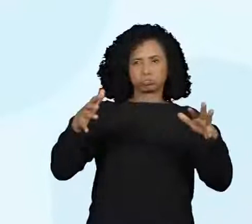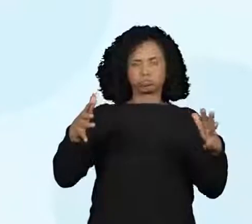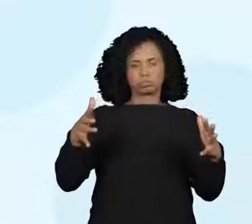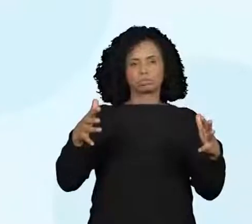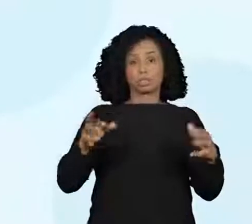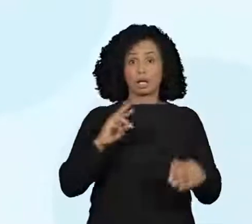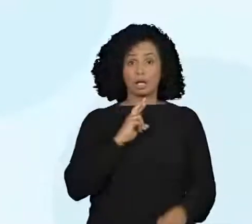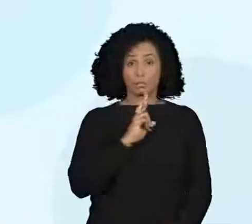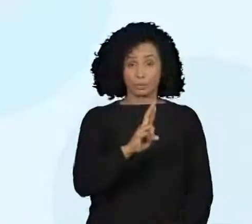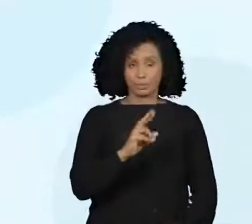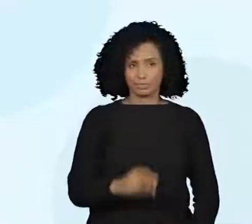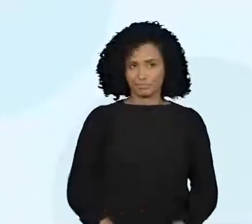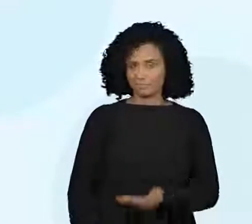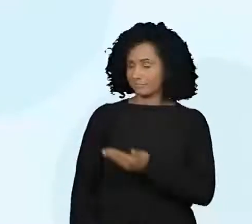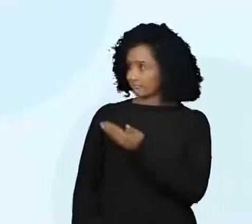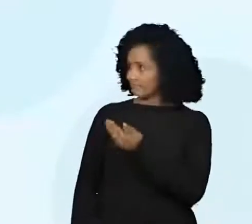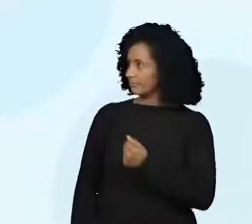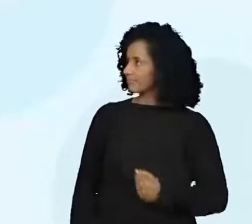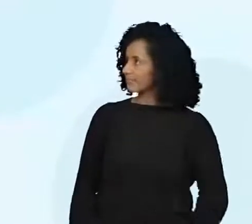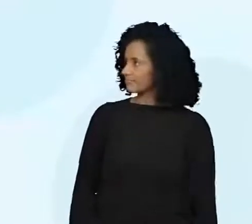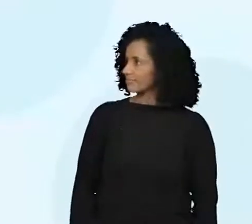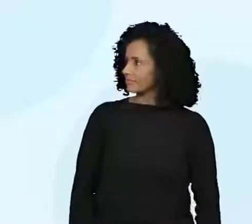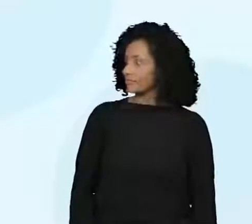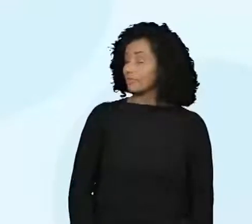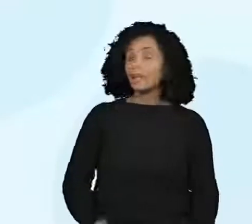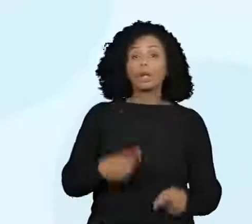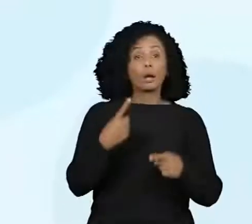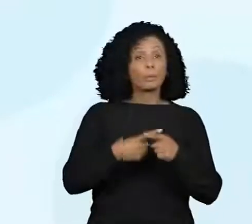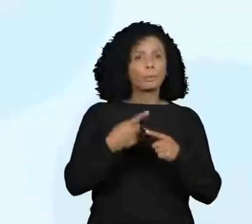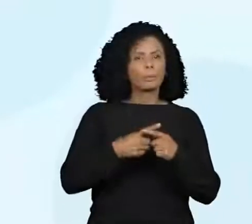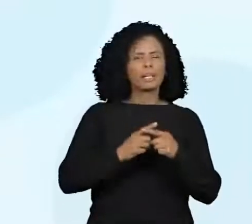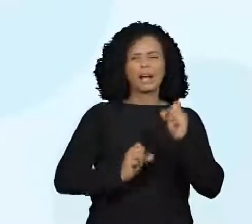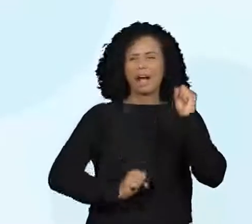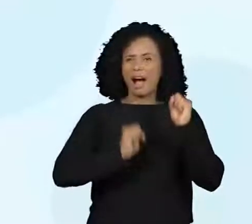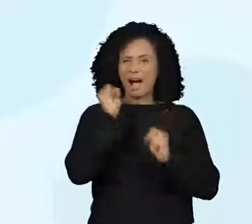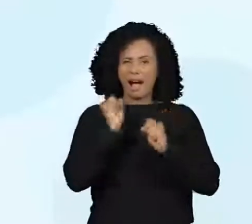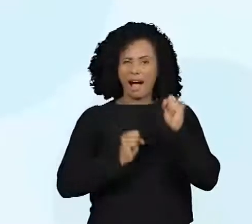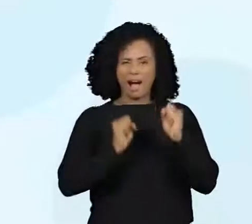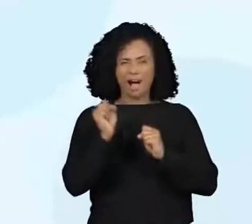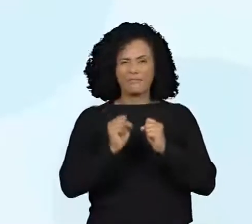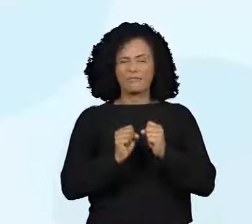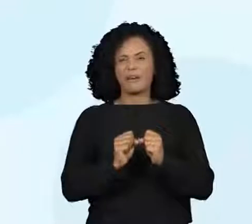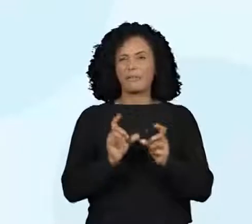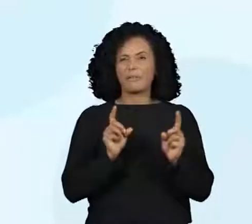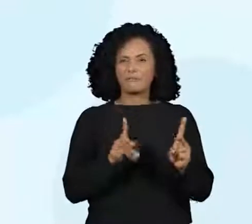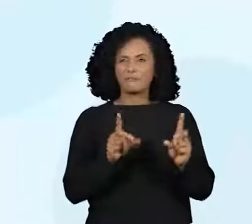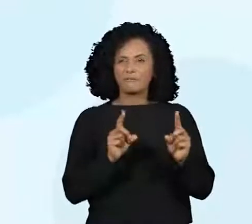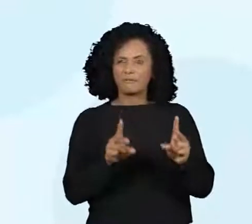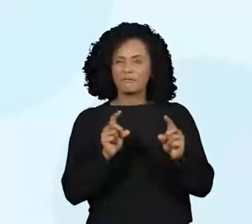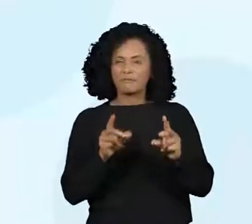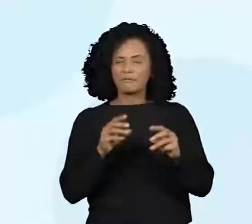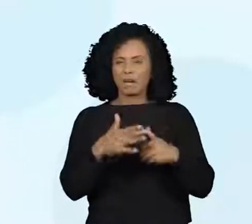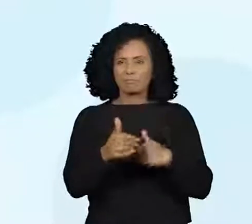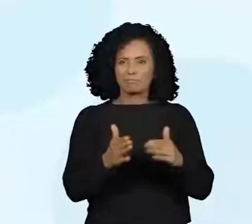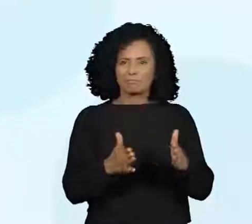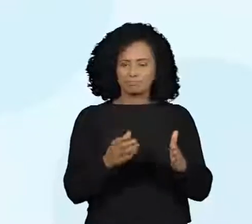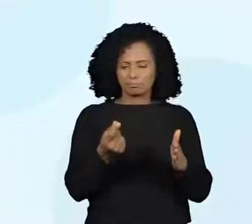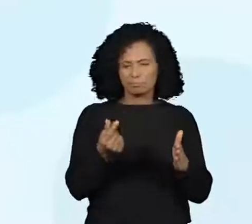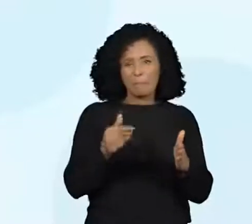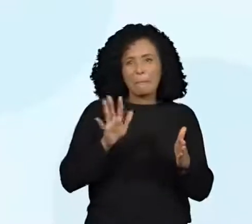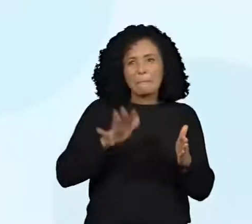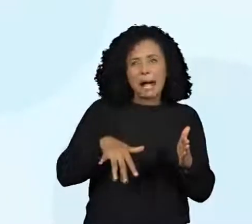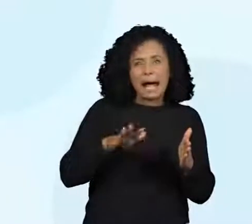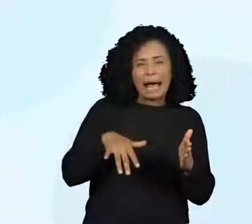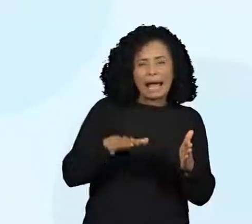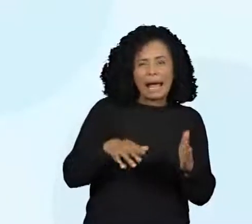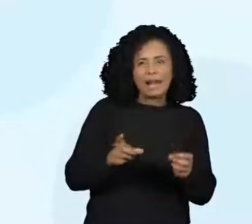da industrialização e da ampliação do consumo, que utiliza embalagens de baixo custo e produtos com